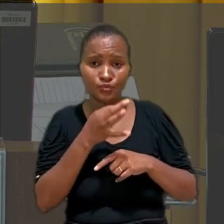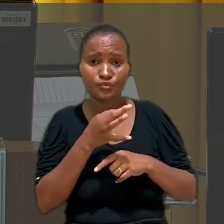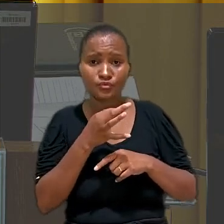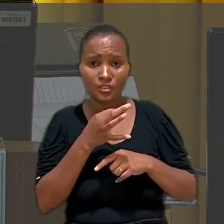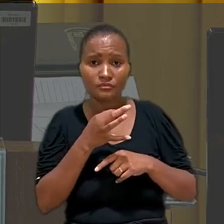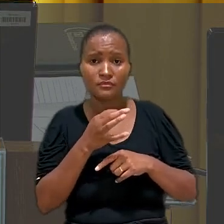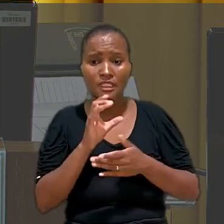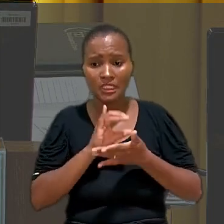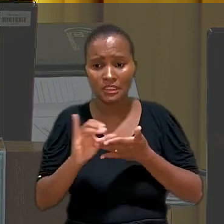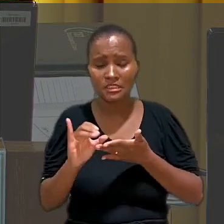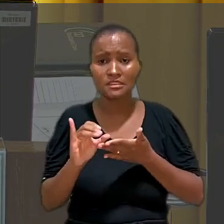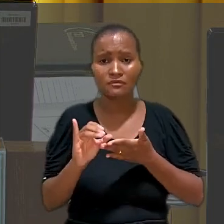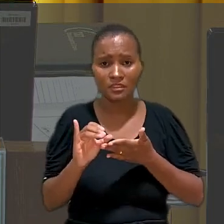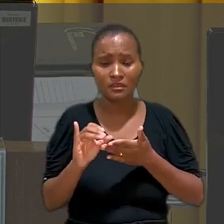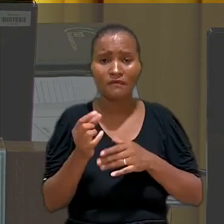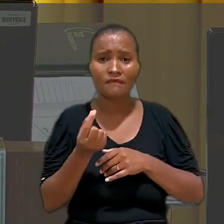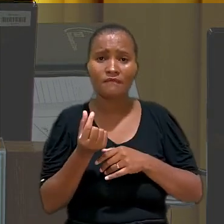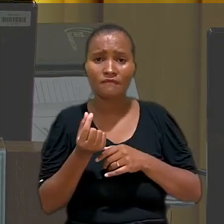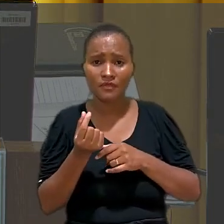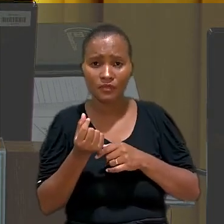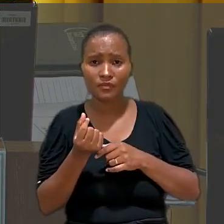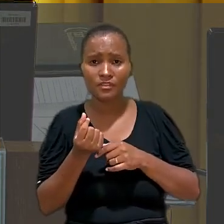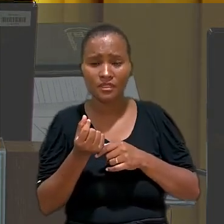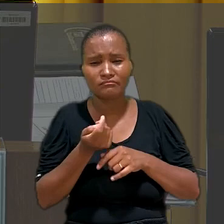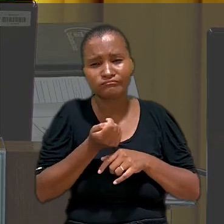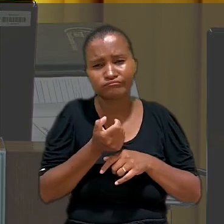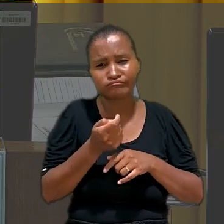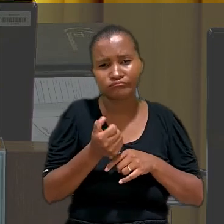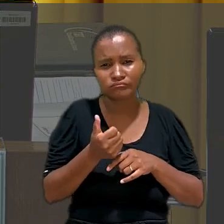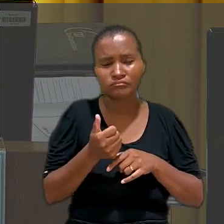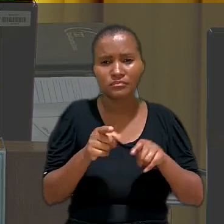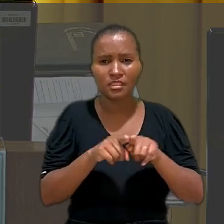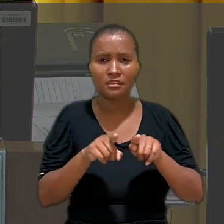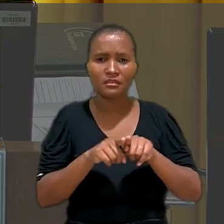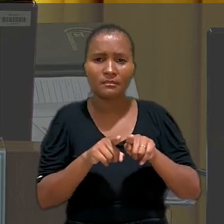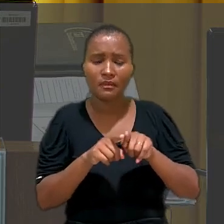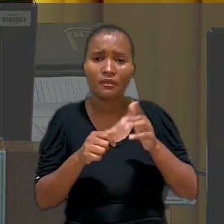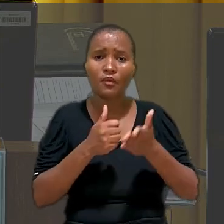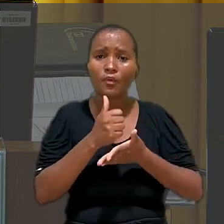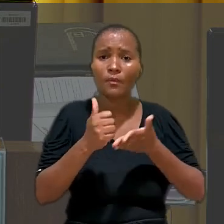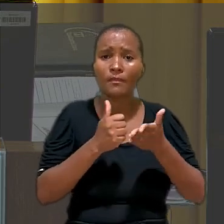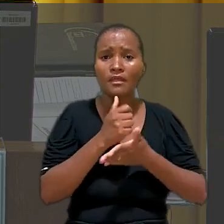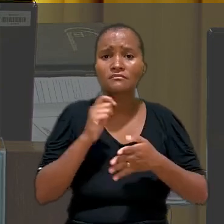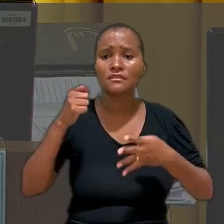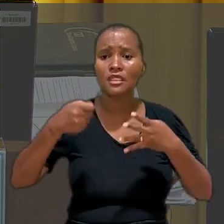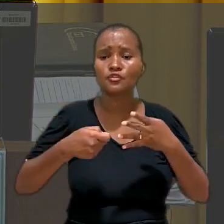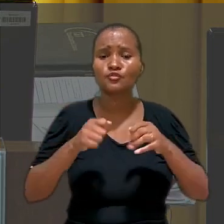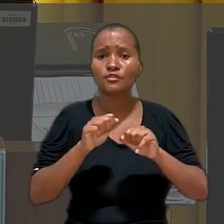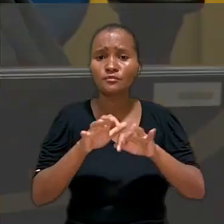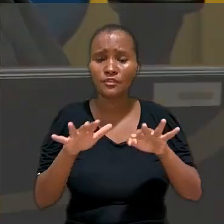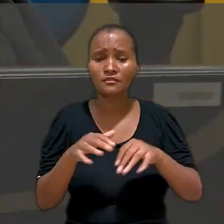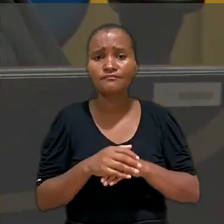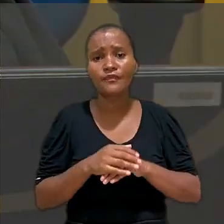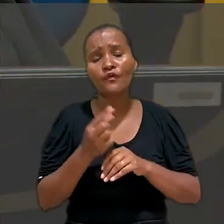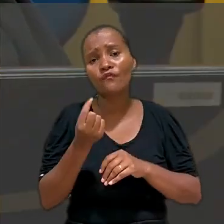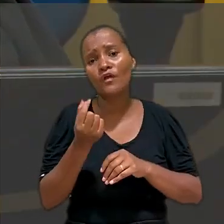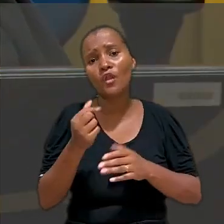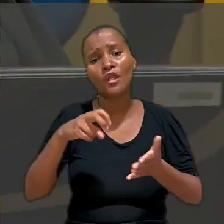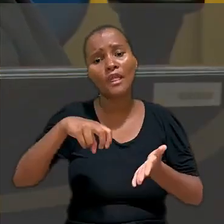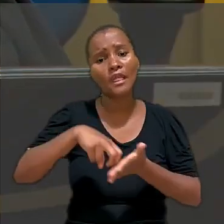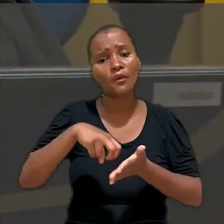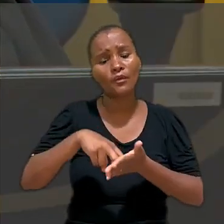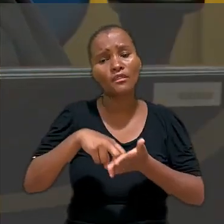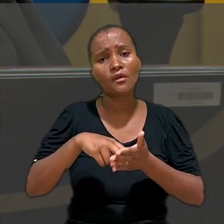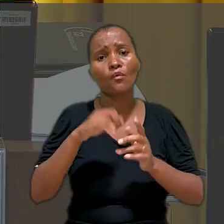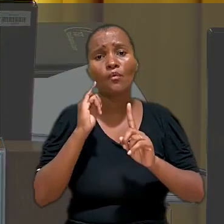sugerem, né, uma valorização com razoabilidade e com base na jurisprudência. Quanto ao valor